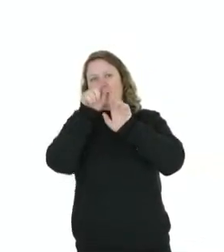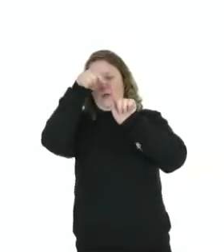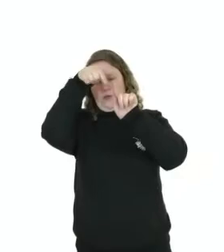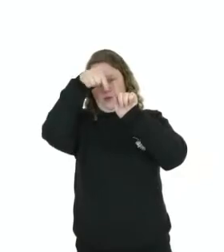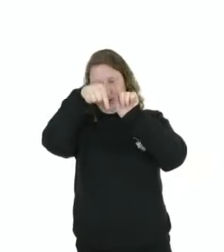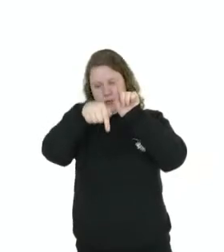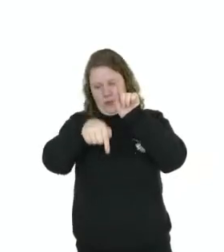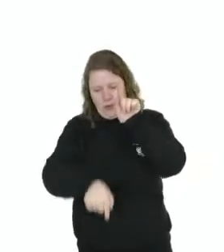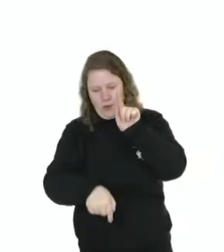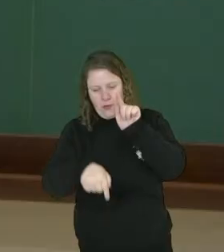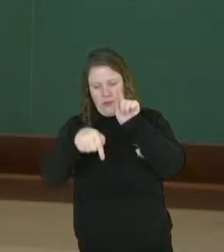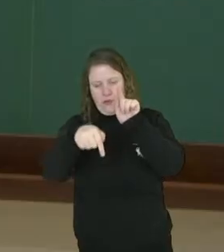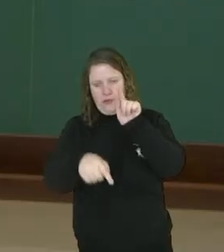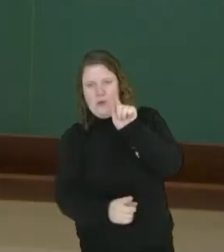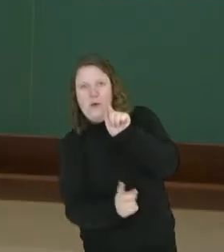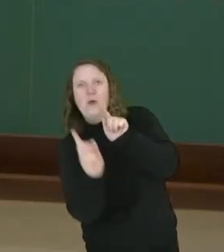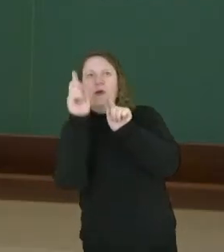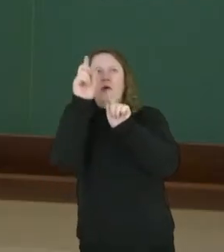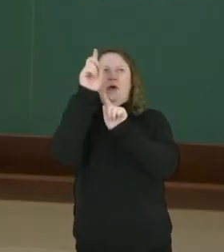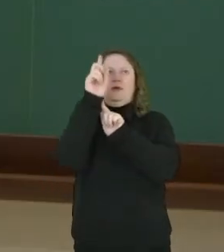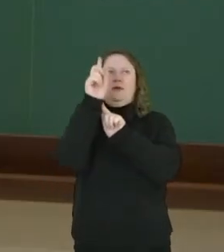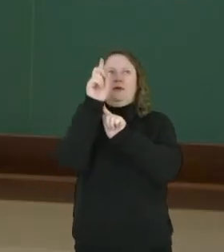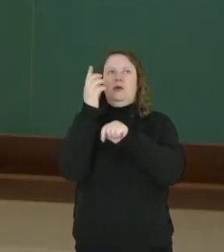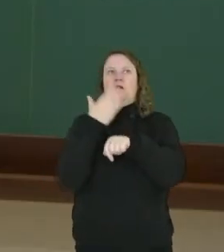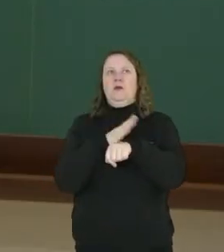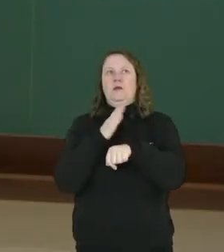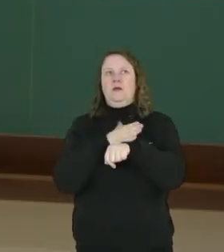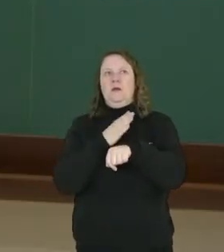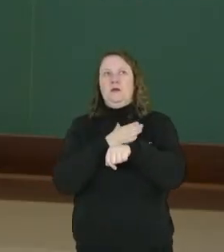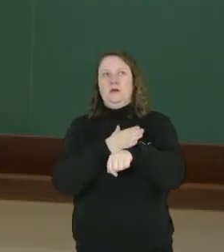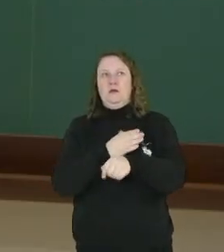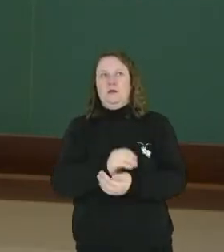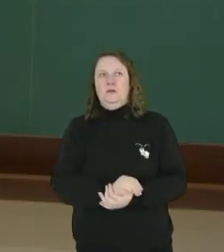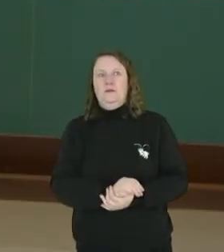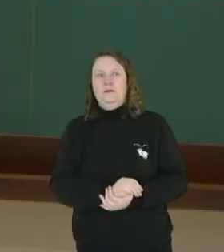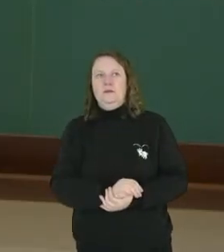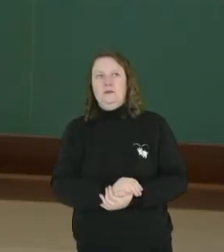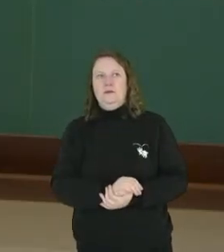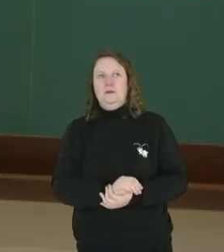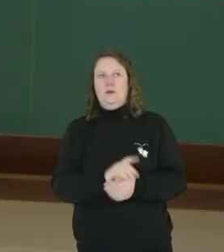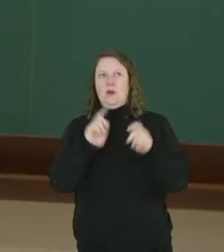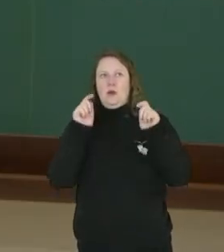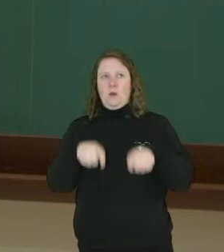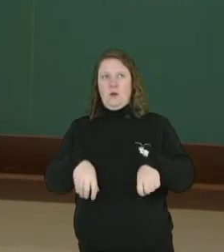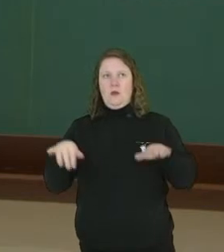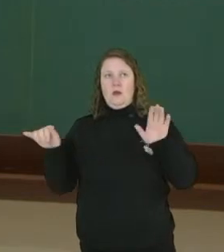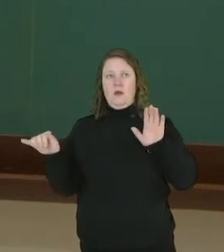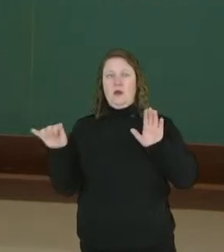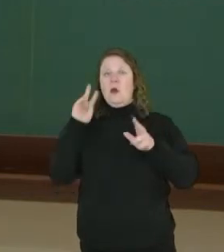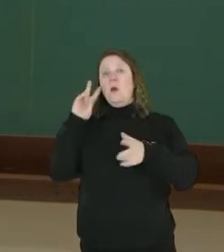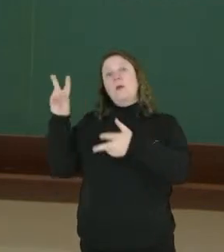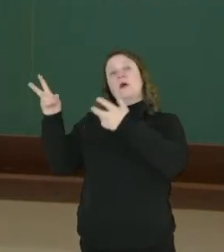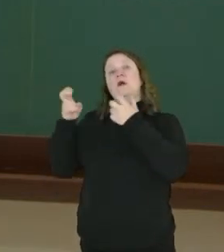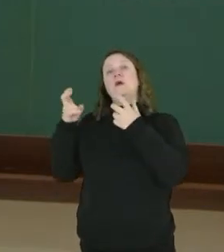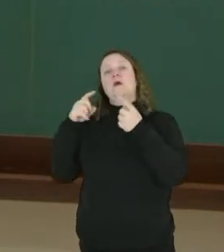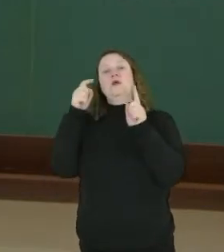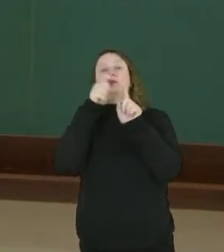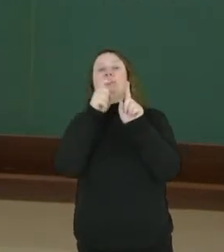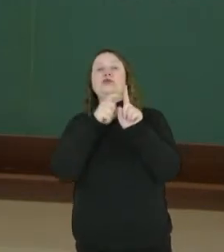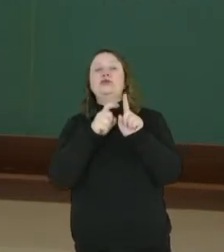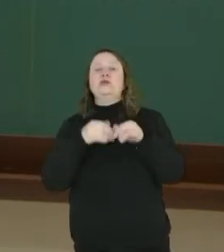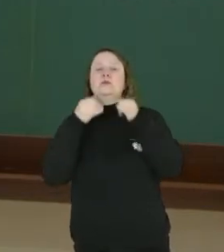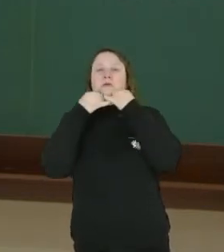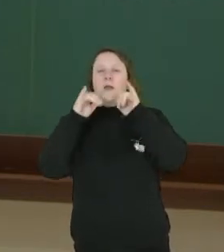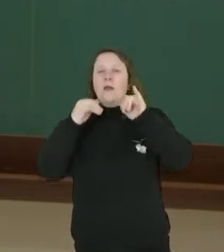do estilo GIF mostra uma pessoa praticando o bump jump. Nessa situação, podemos identificar todos os tipos de energia que aprendemos